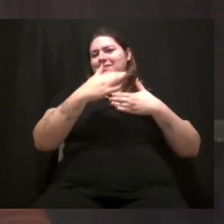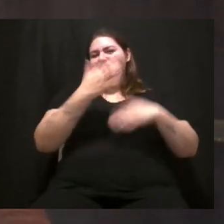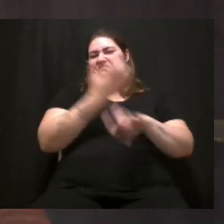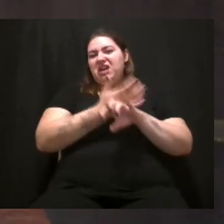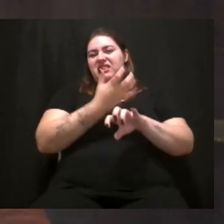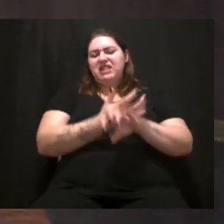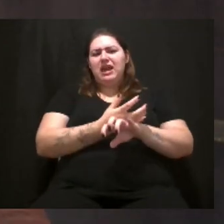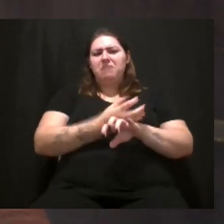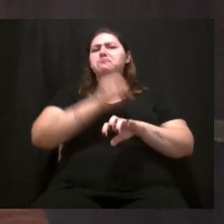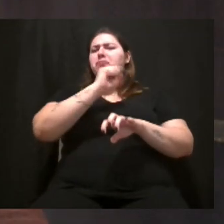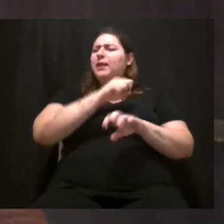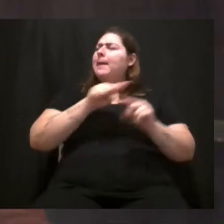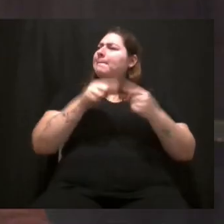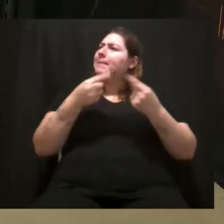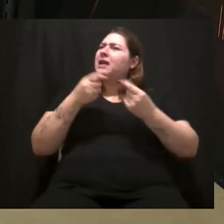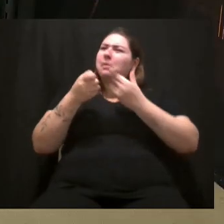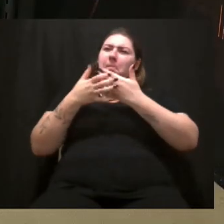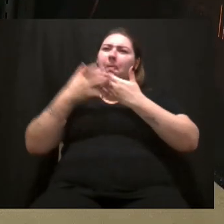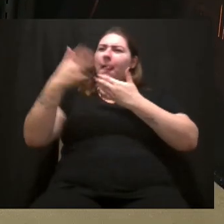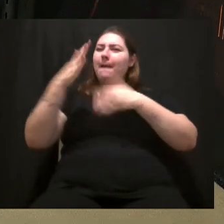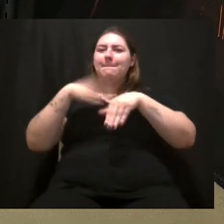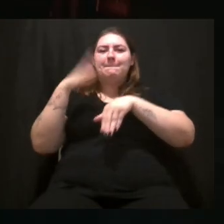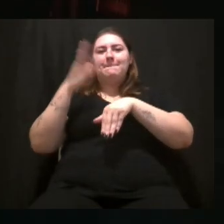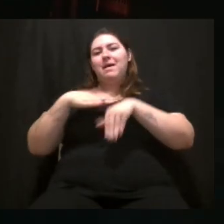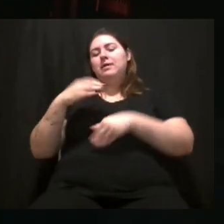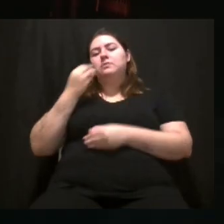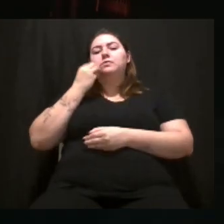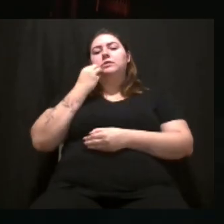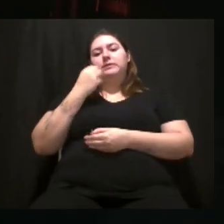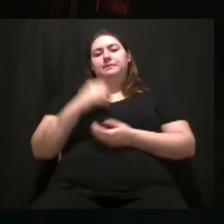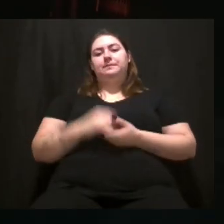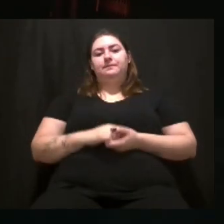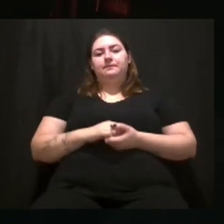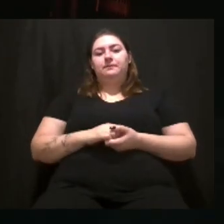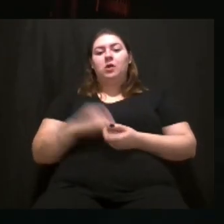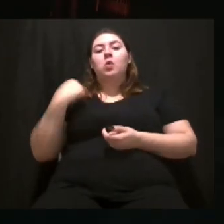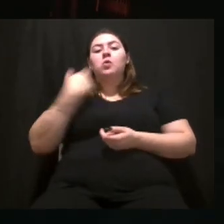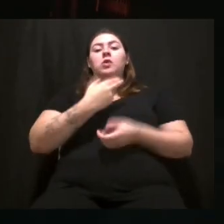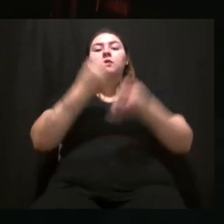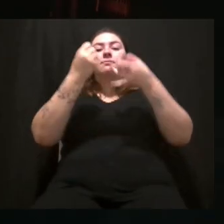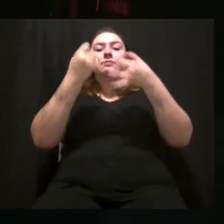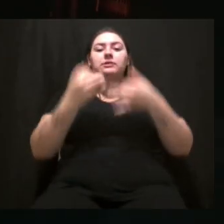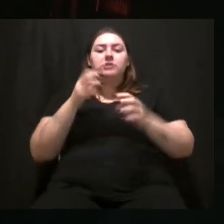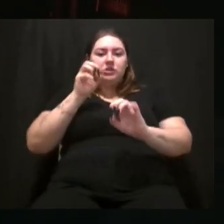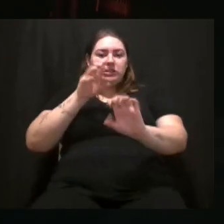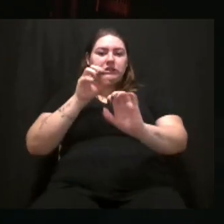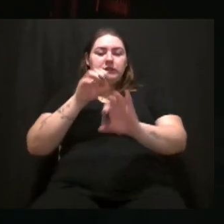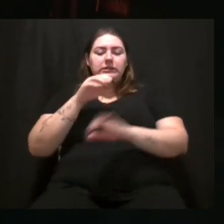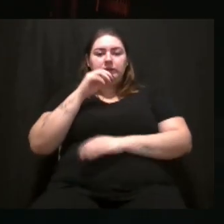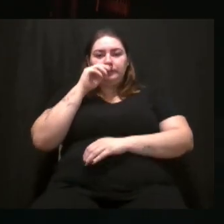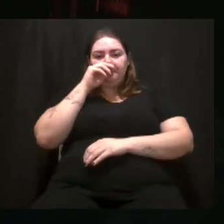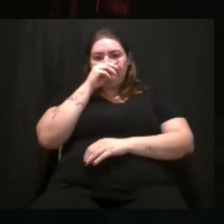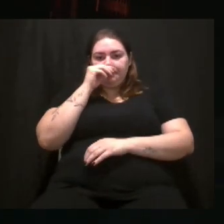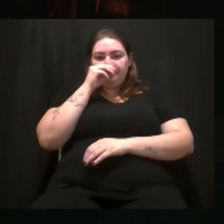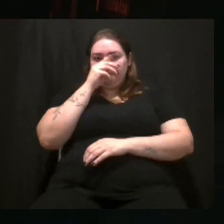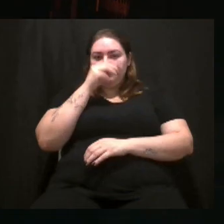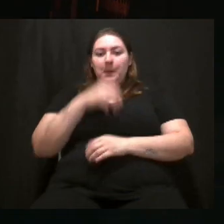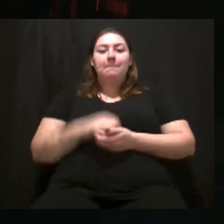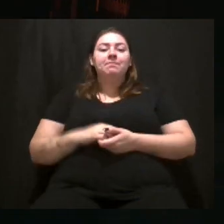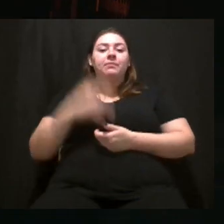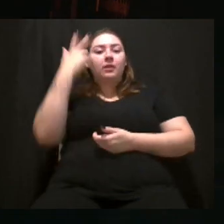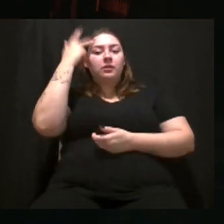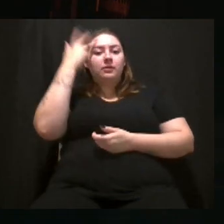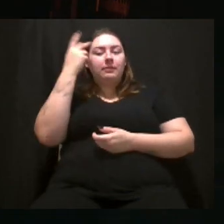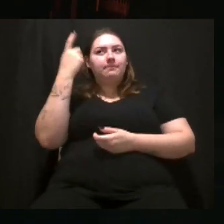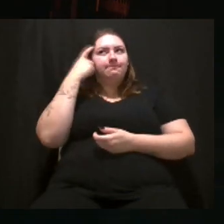vai estar lá se desenvolvendo. Muito bem, quando a gente fala em educação, é comum a gente pensar primeiro no desempenho acadêmico, gente, é